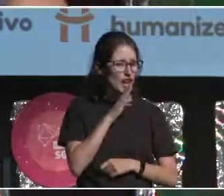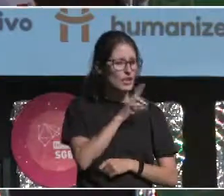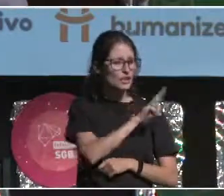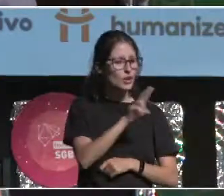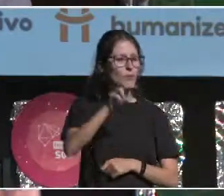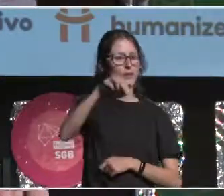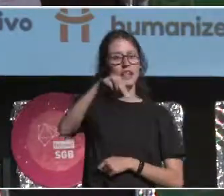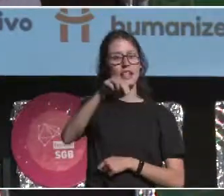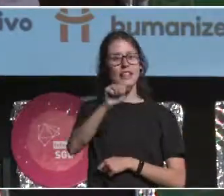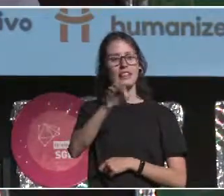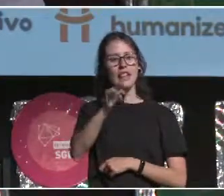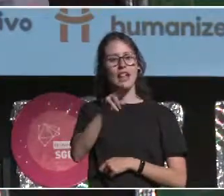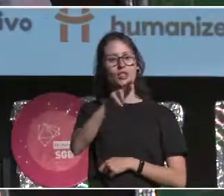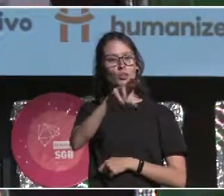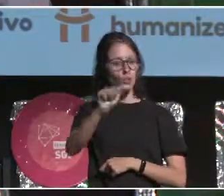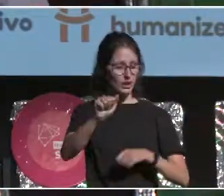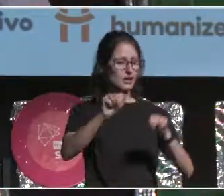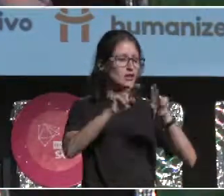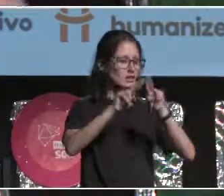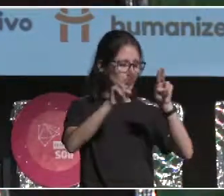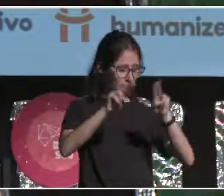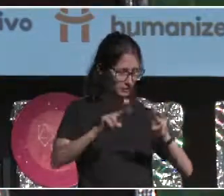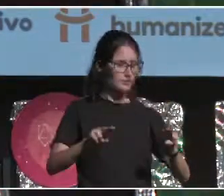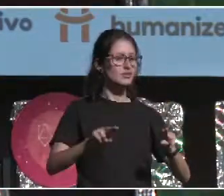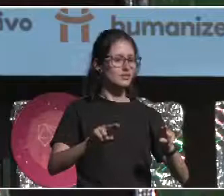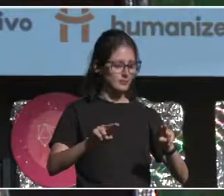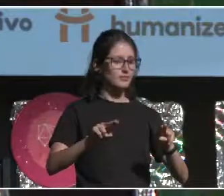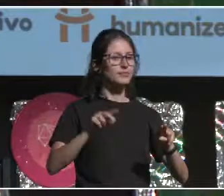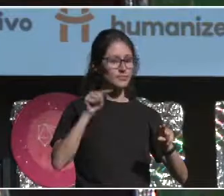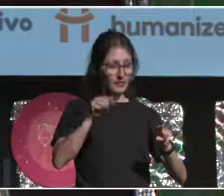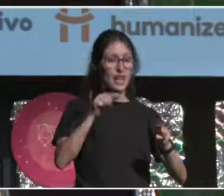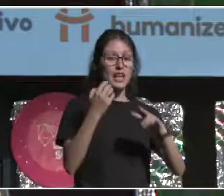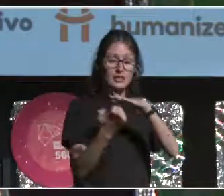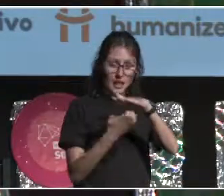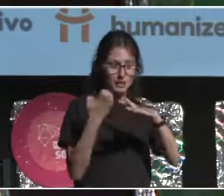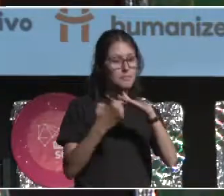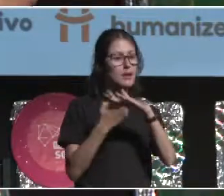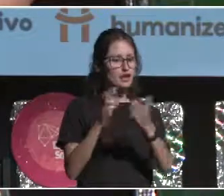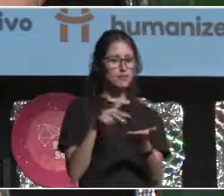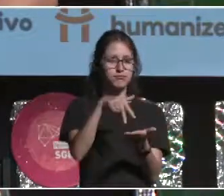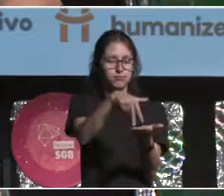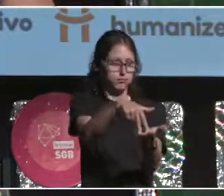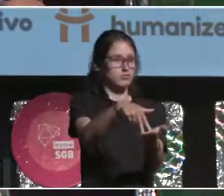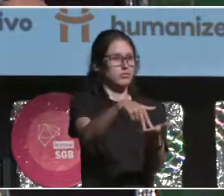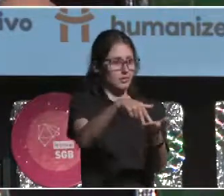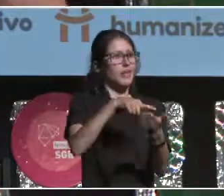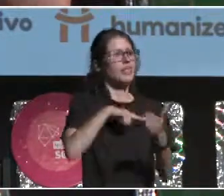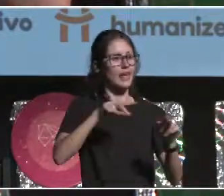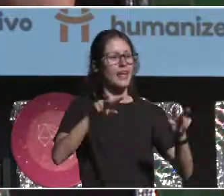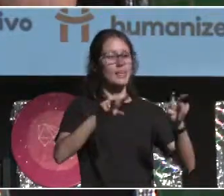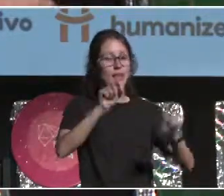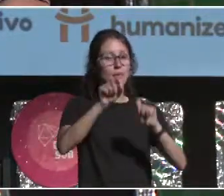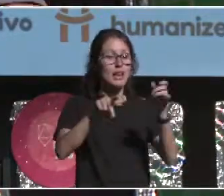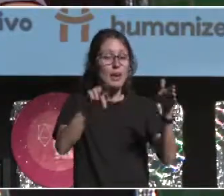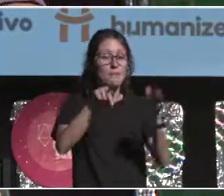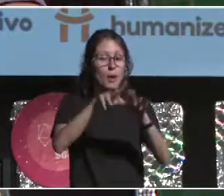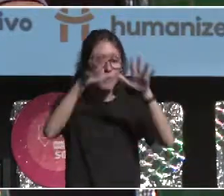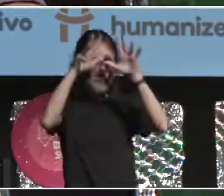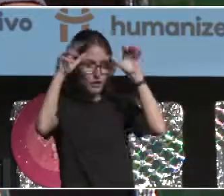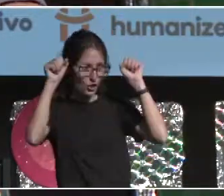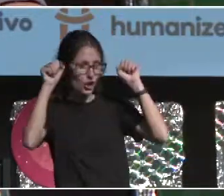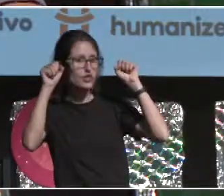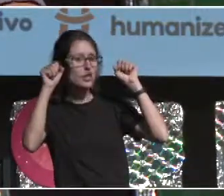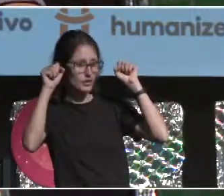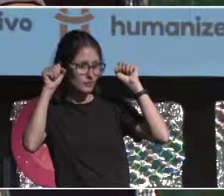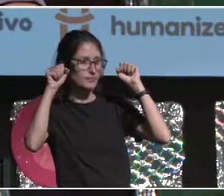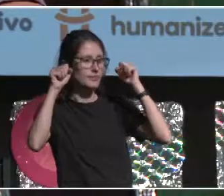vendo aqui. A Natura é uma super protagonista, é uma empresa ativista, em especial hoje com o tema da Amazônia. Se eu pudesse destacar duas coisas